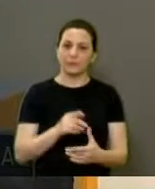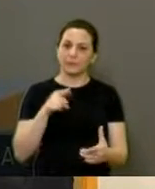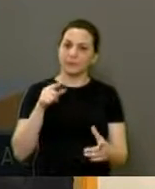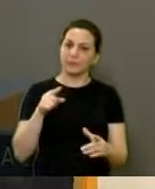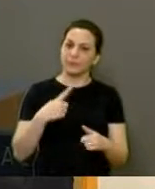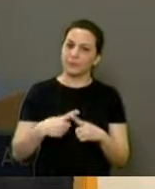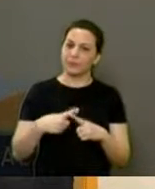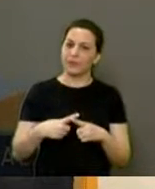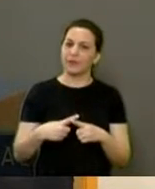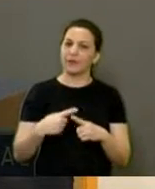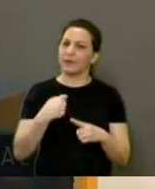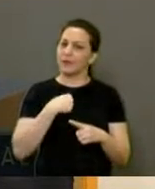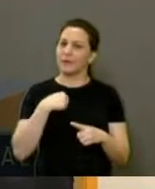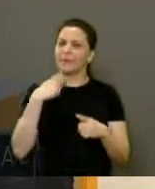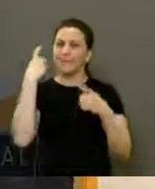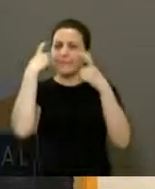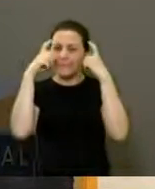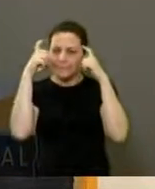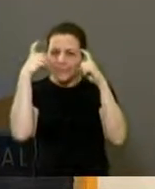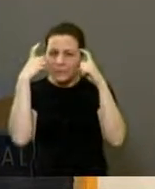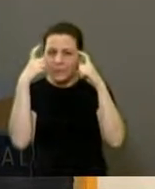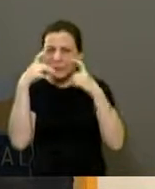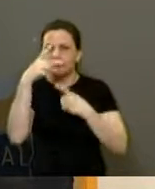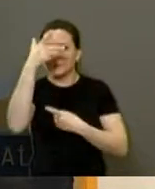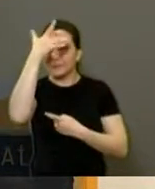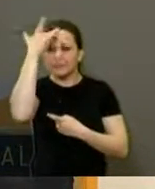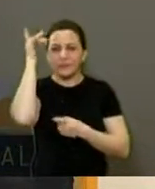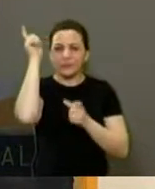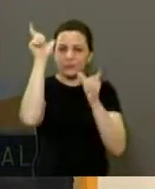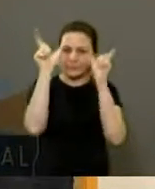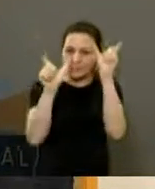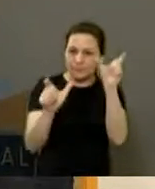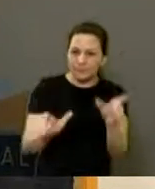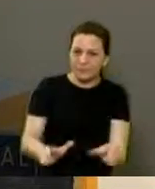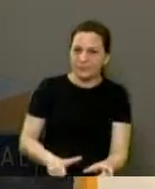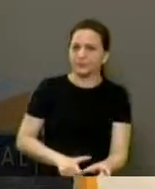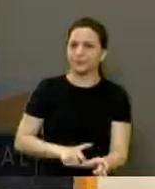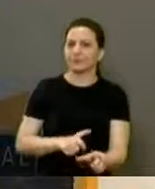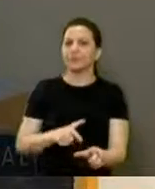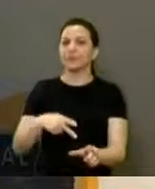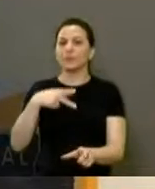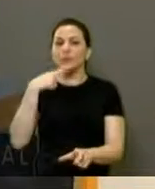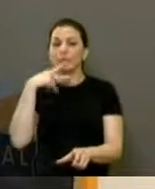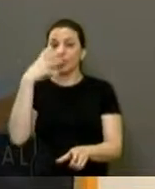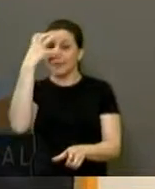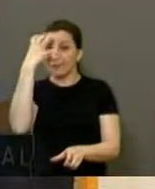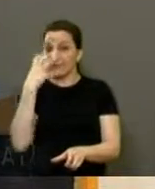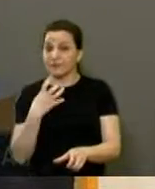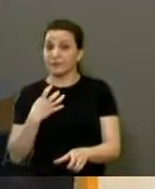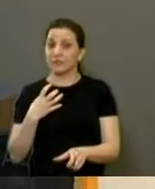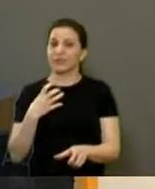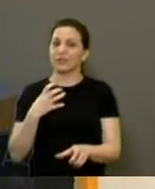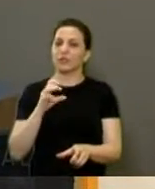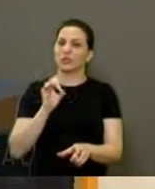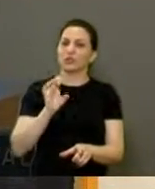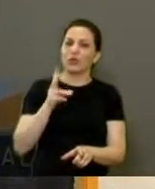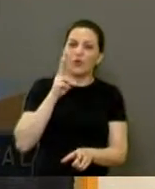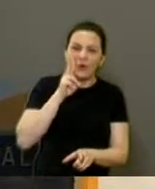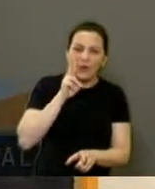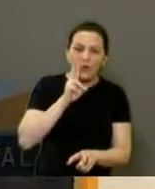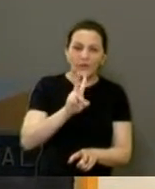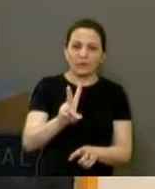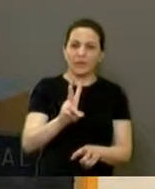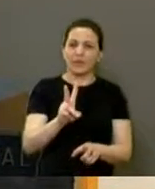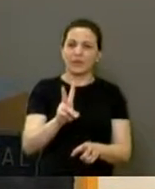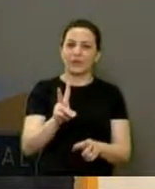eu fico preocupado quando algumas pessoas falam em política séria só vendo